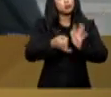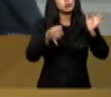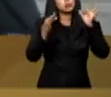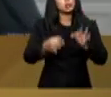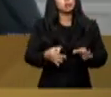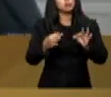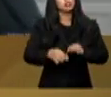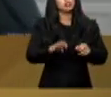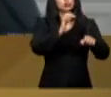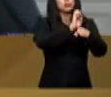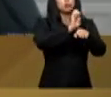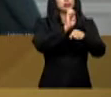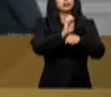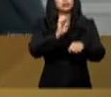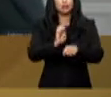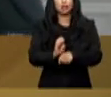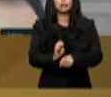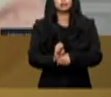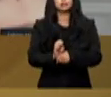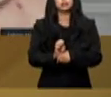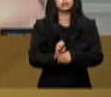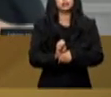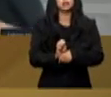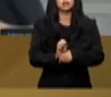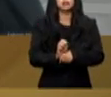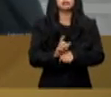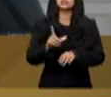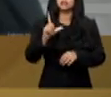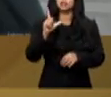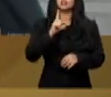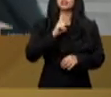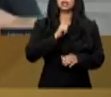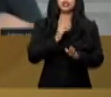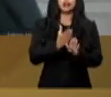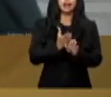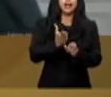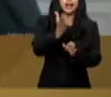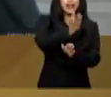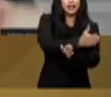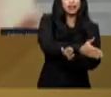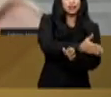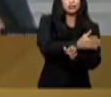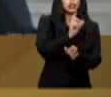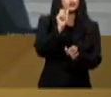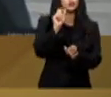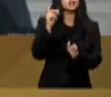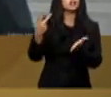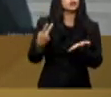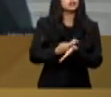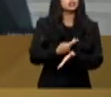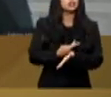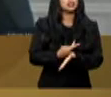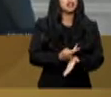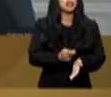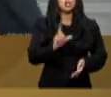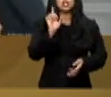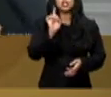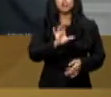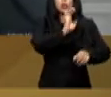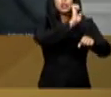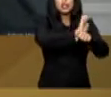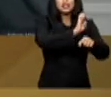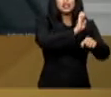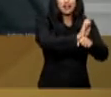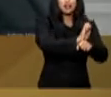ou entre os estados envolvidos, havia, antes da emenda, uma concentração apenas nos estados de